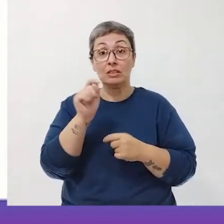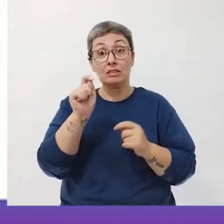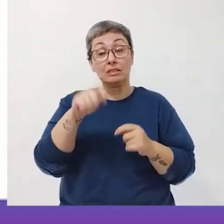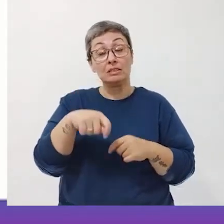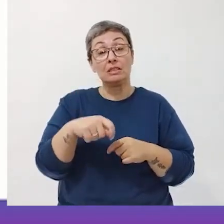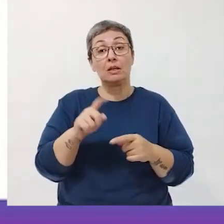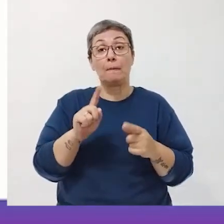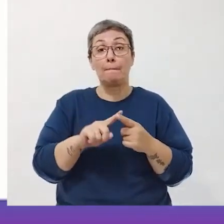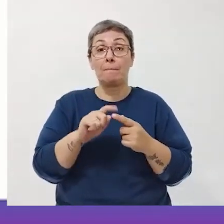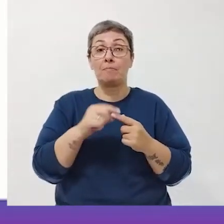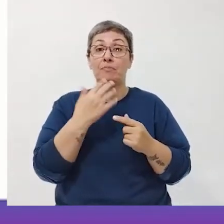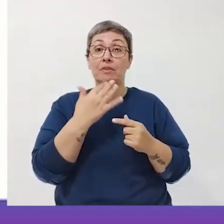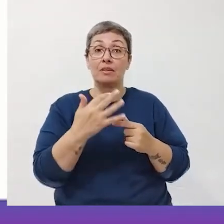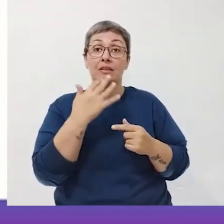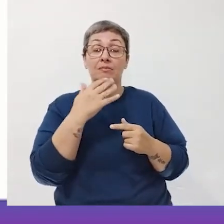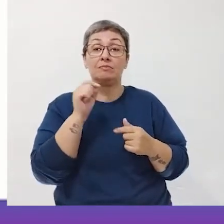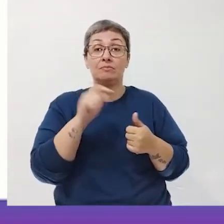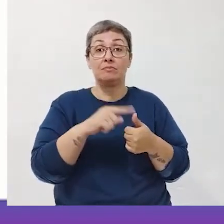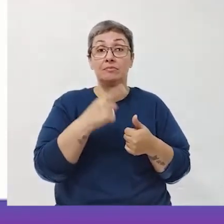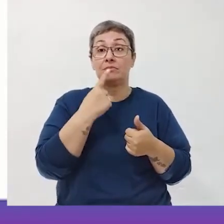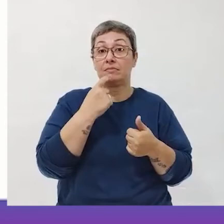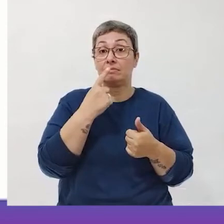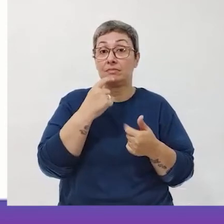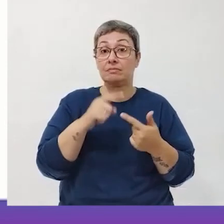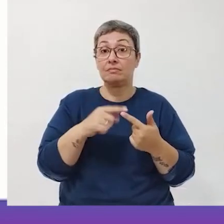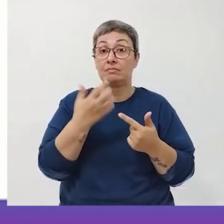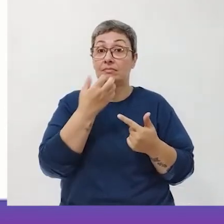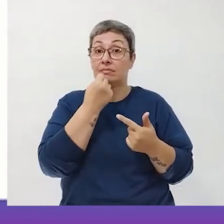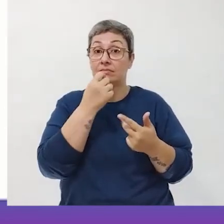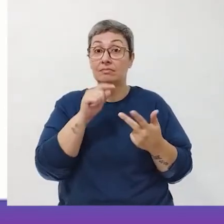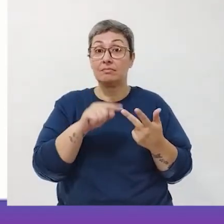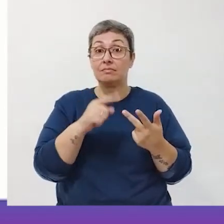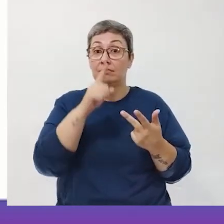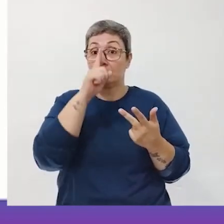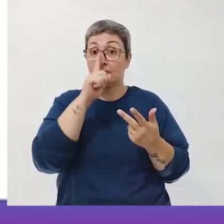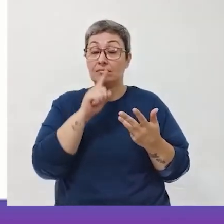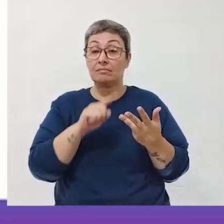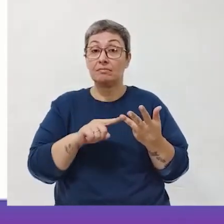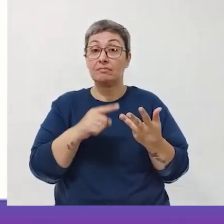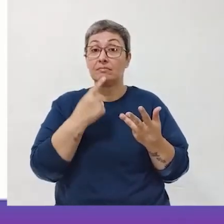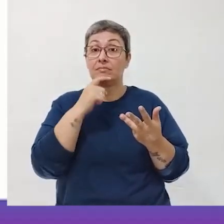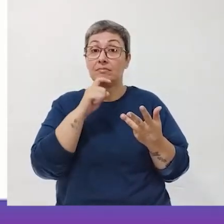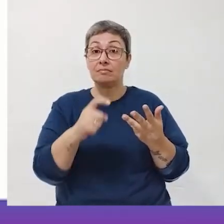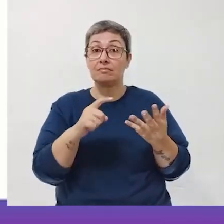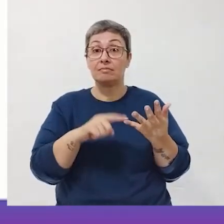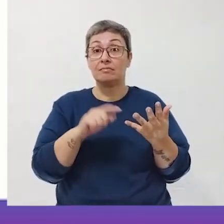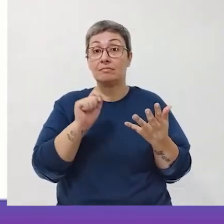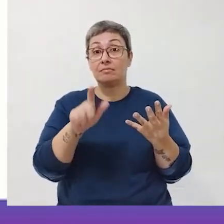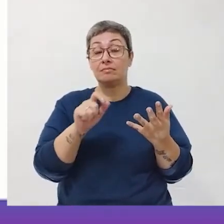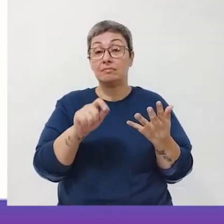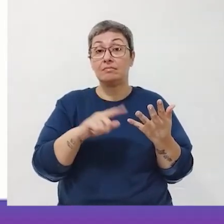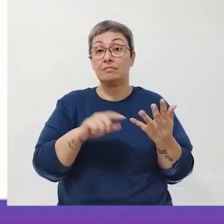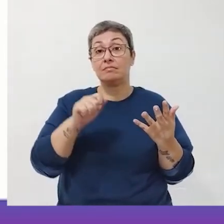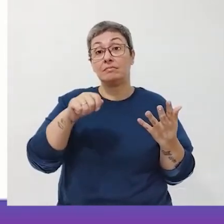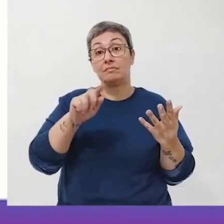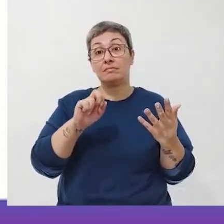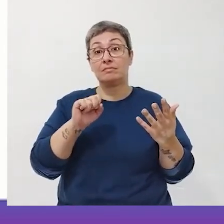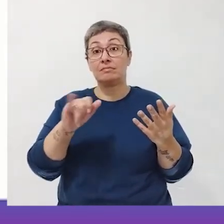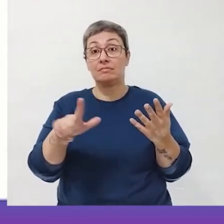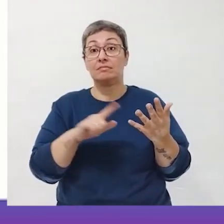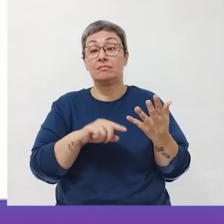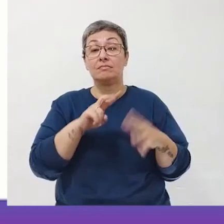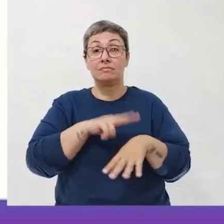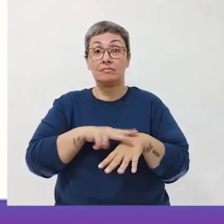isso mesmo. As cores do arco-íris são vermelho, laranja, amarelo, verde, azul, anil